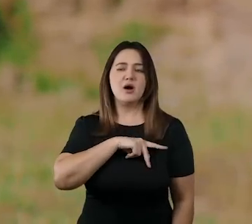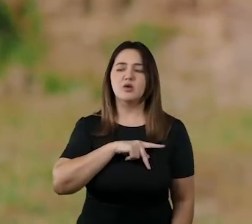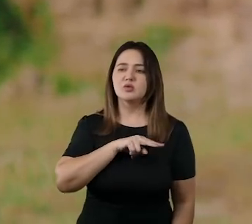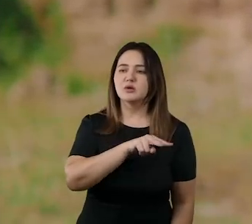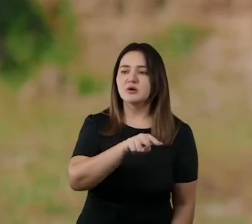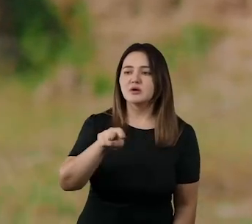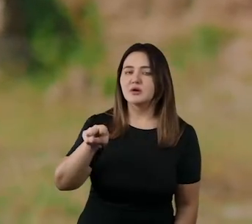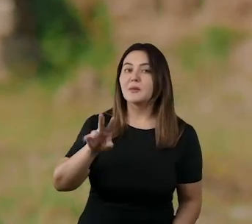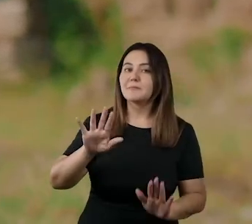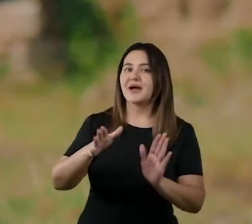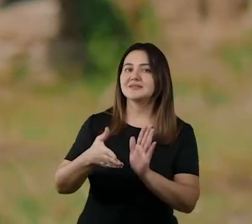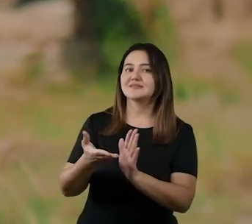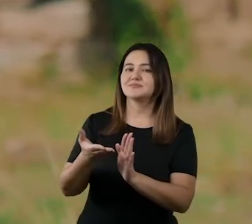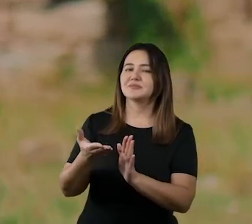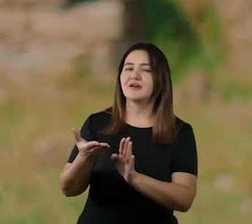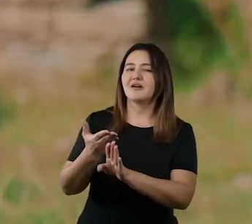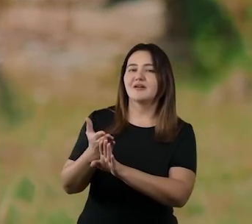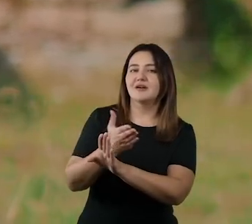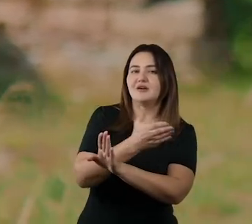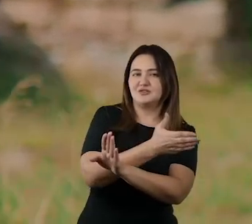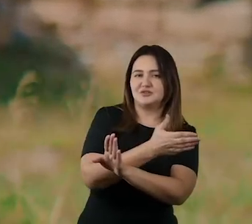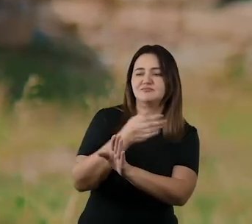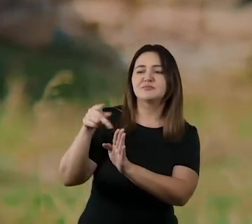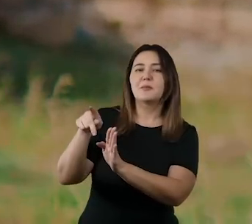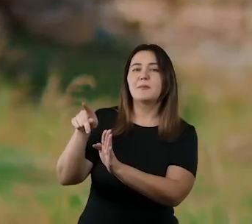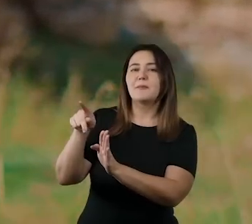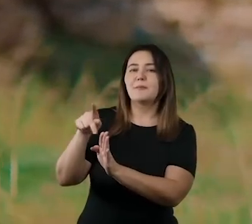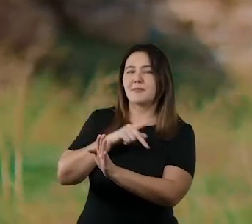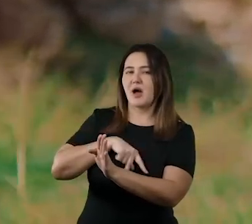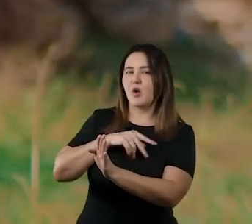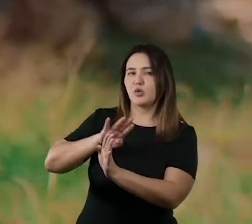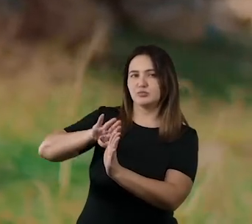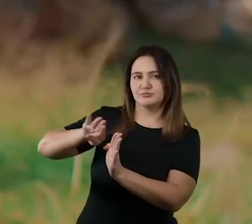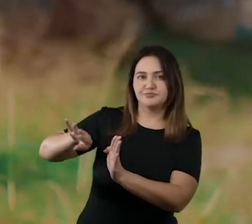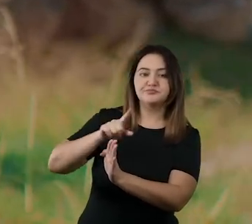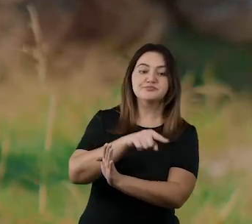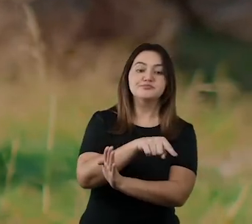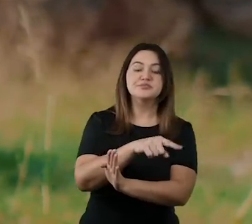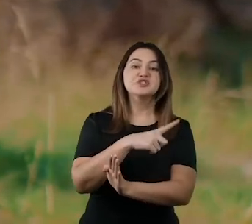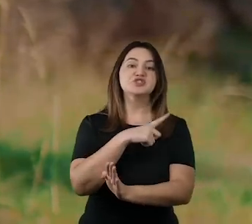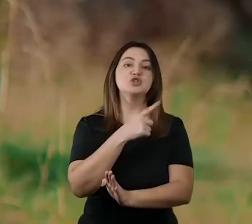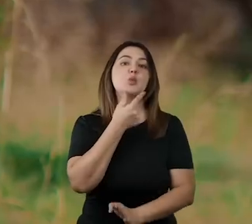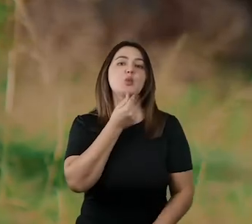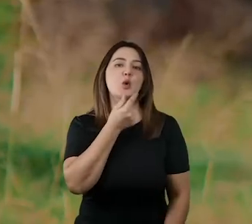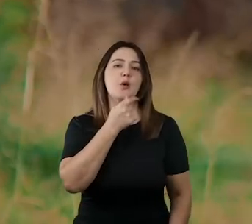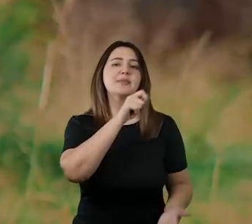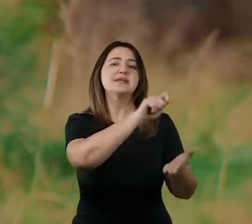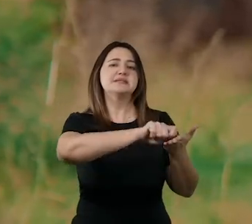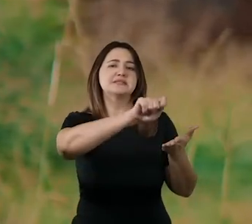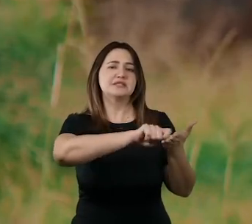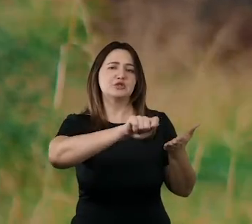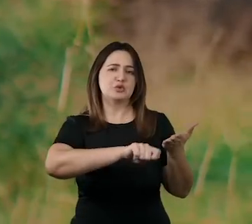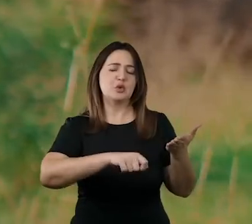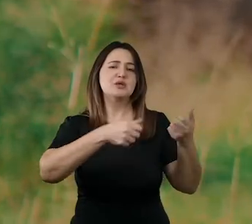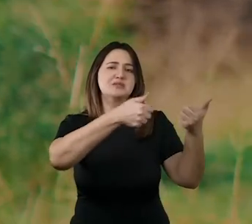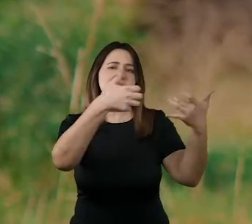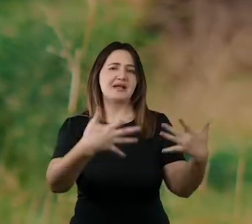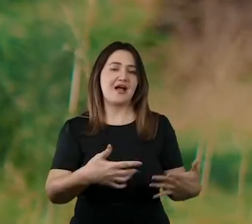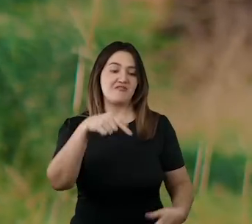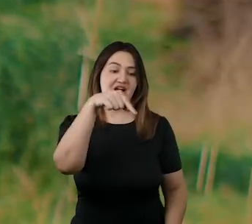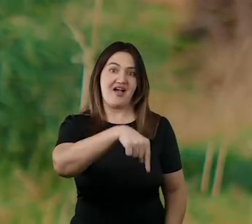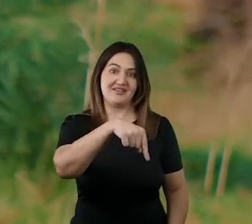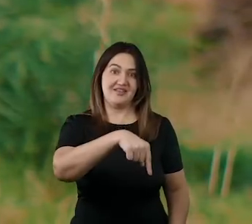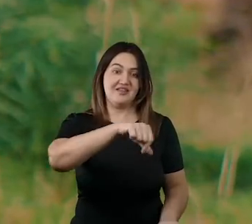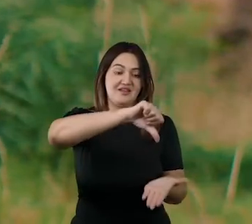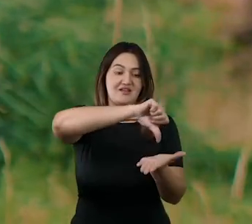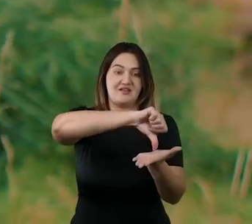mencionar Paulo, deixe-me falar da história geral. Nós temos um antigo escritor chamado Pausânias, que dizia que aqui em Atenas